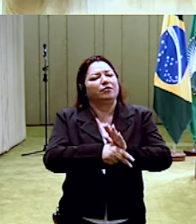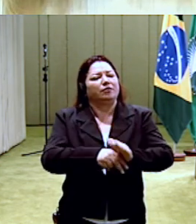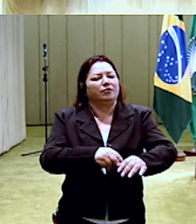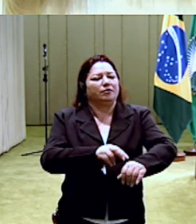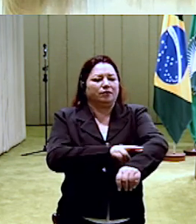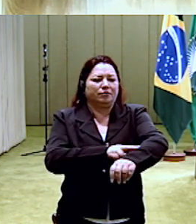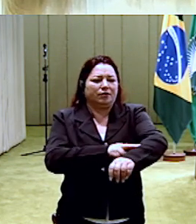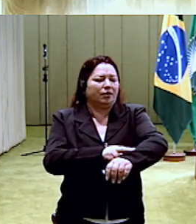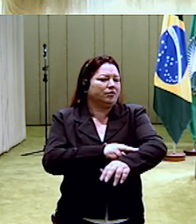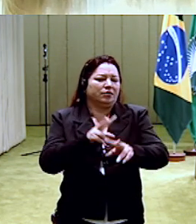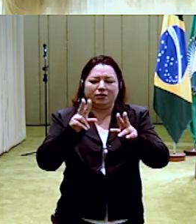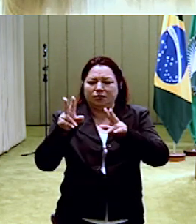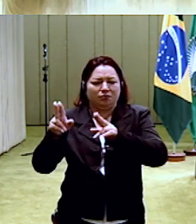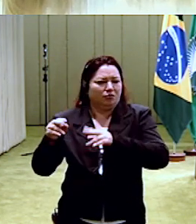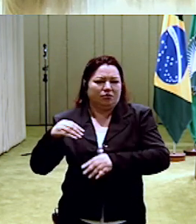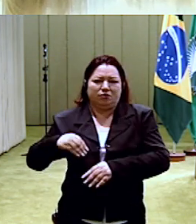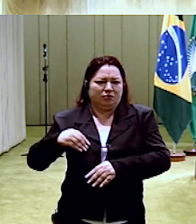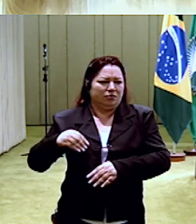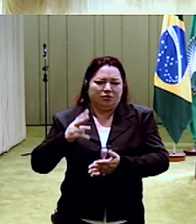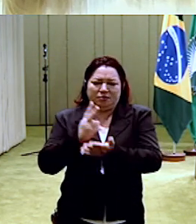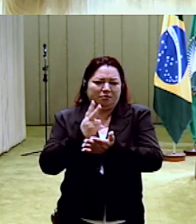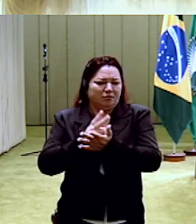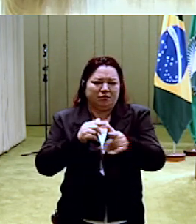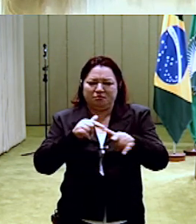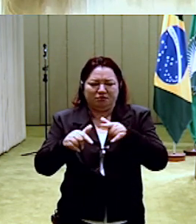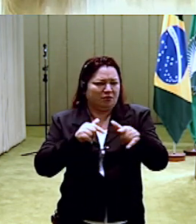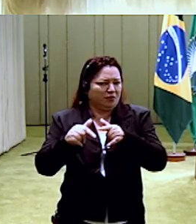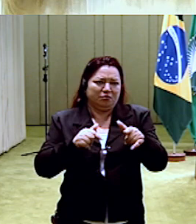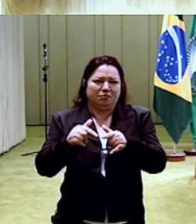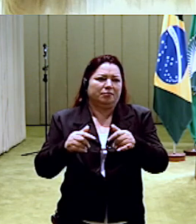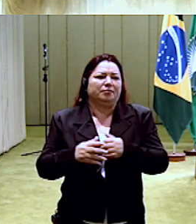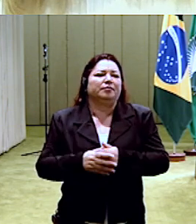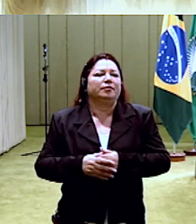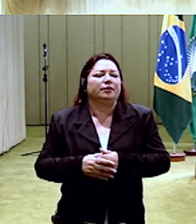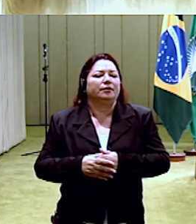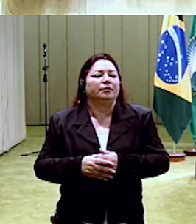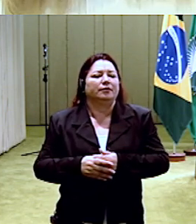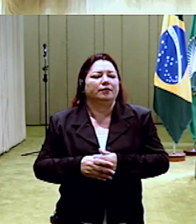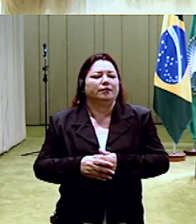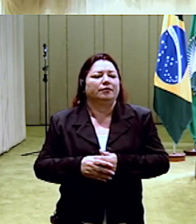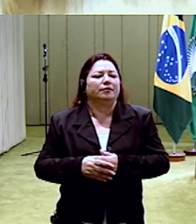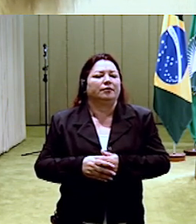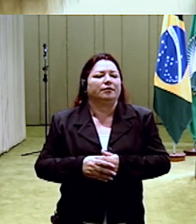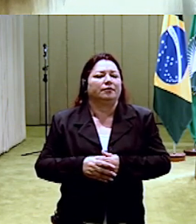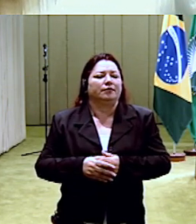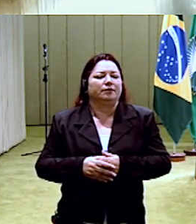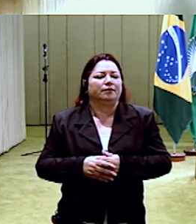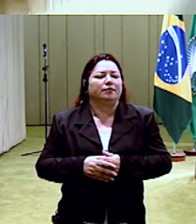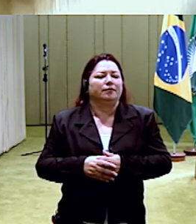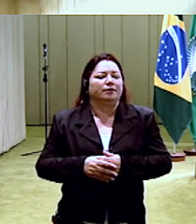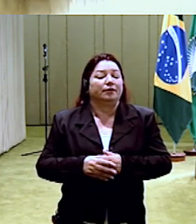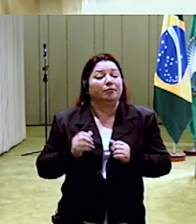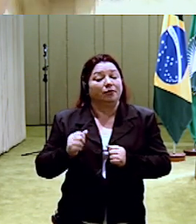É o mesmo salário para qualquer pessoa que faça uma mesma função, que tenha uma mesma função. Mas eu gostaria de saber se ela